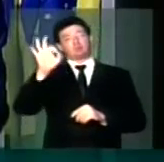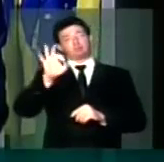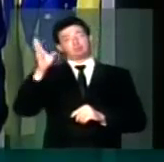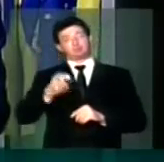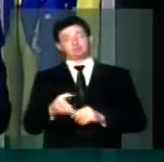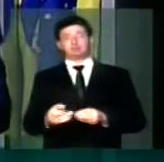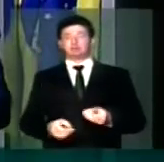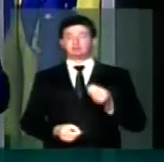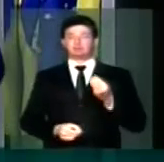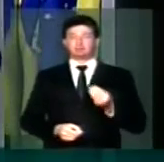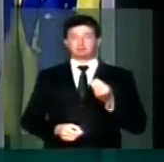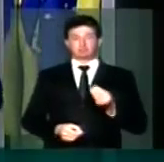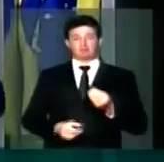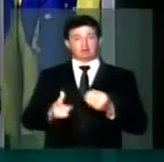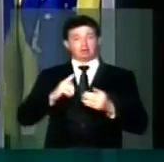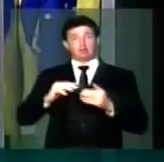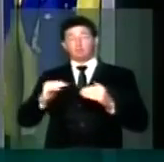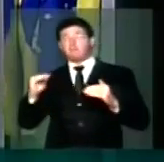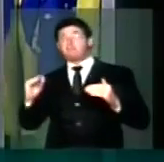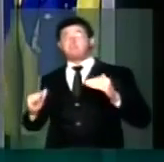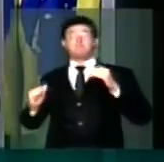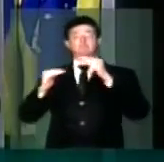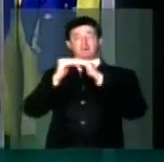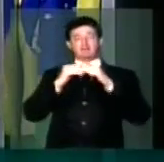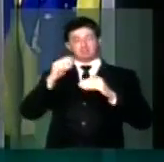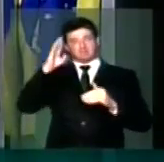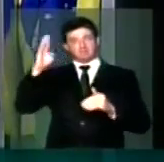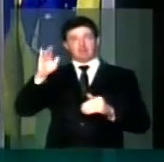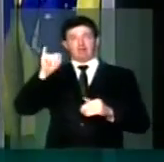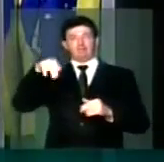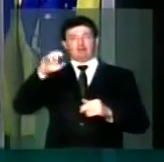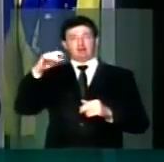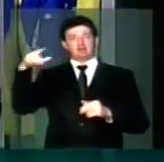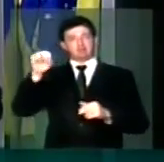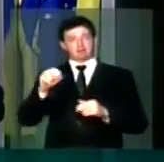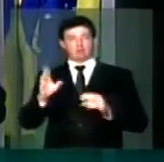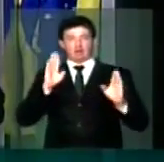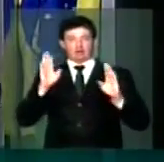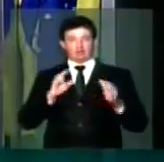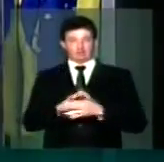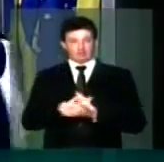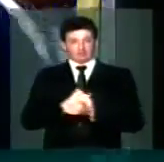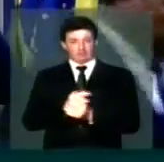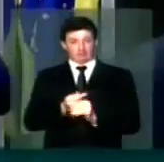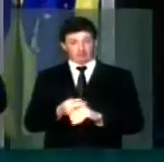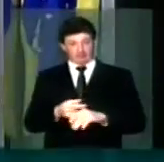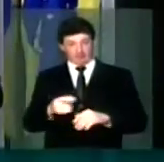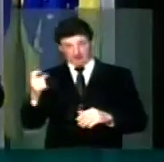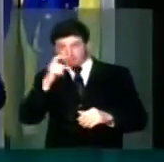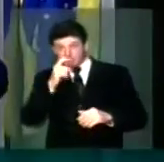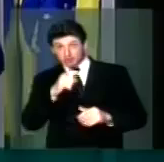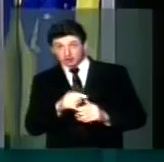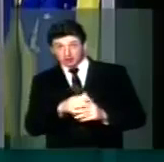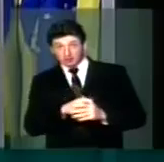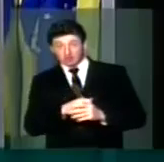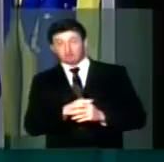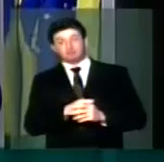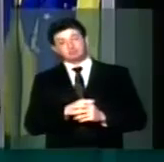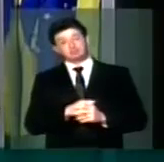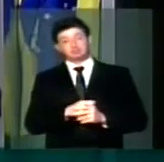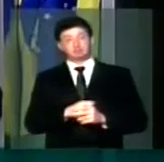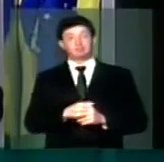7,41%, atingindo uma das maiores inflações do período. A mentira é